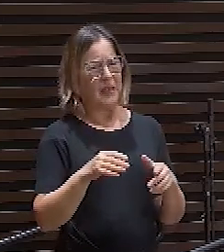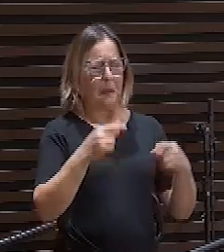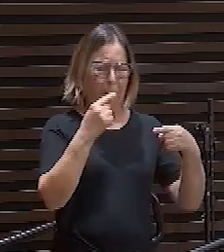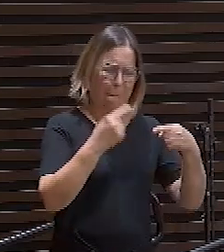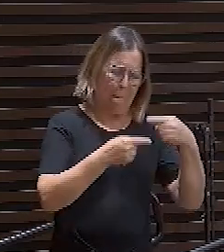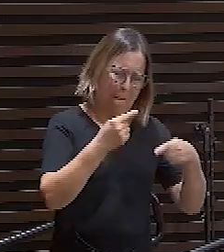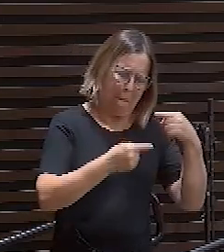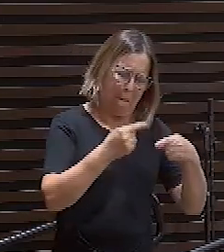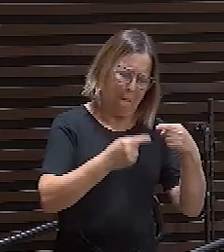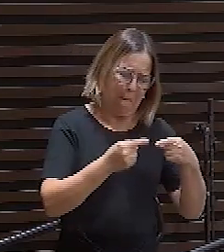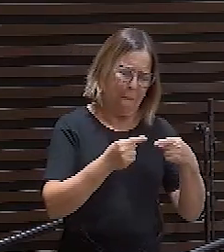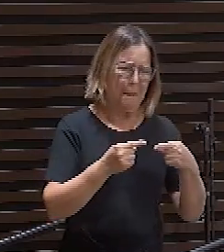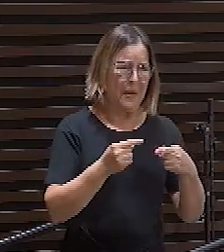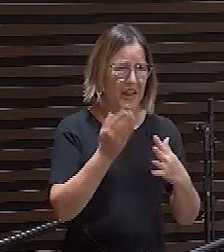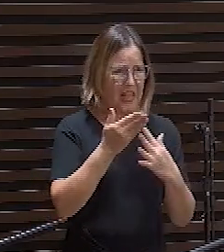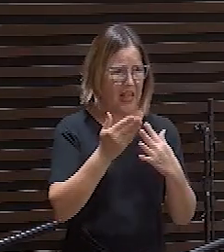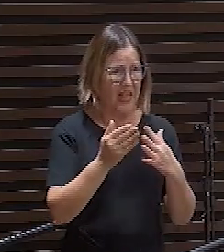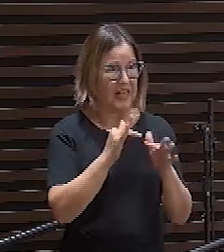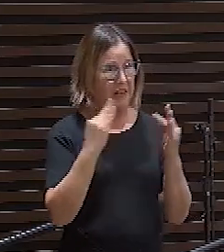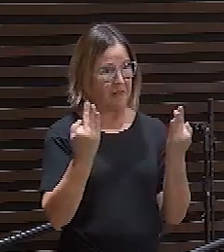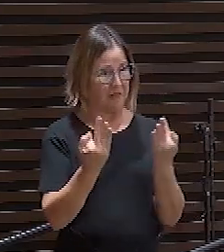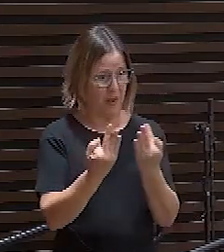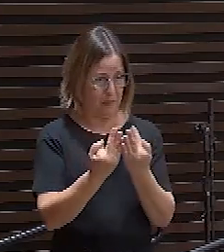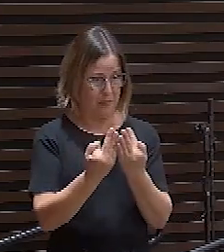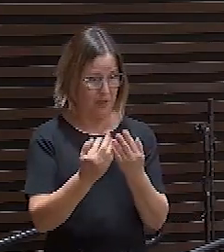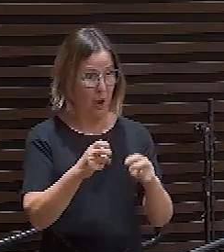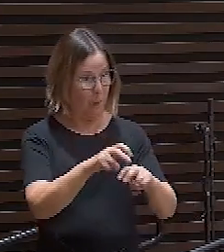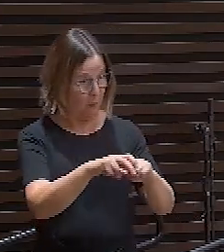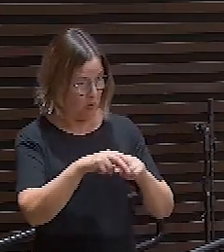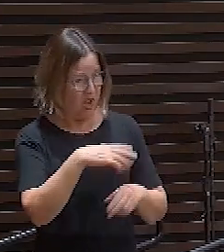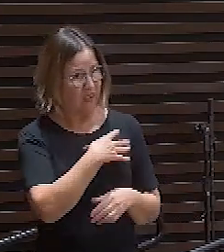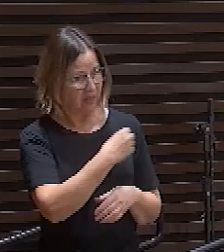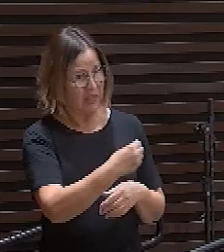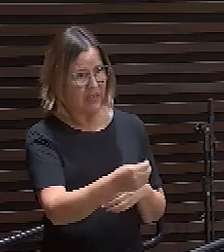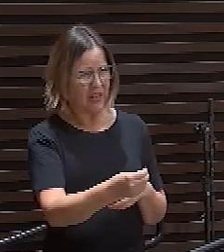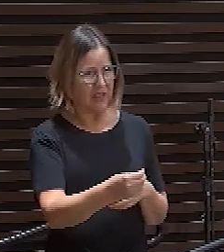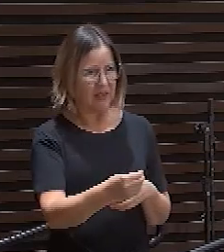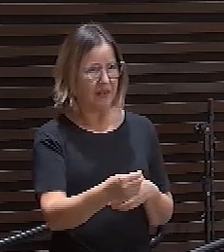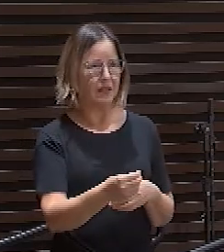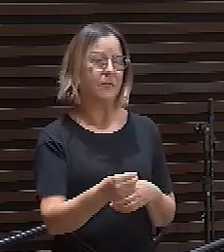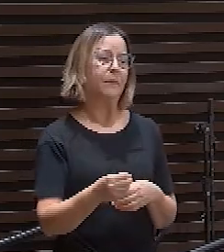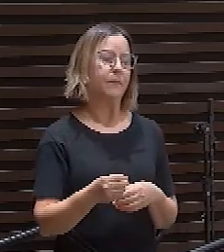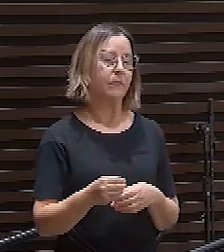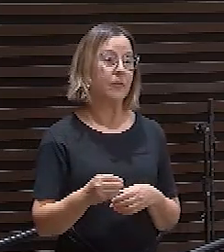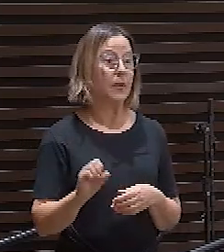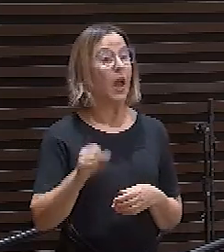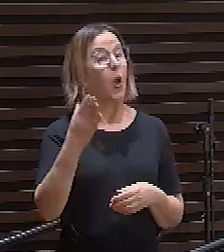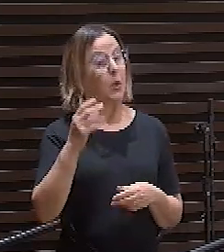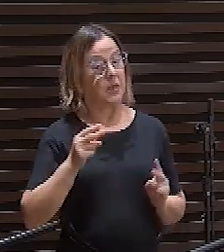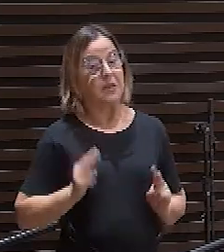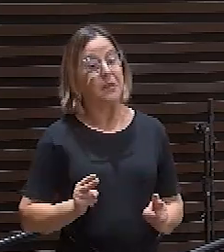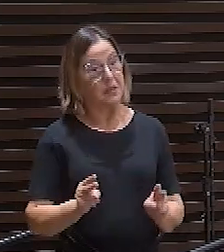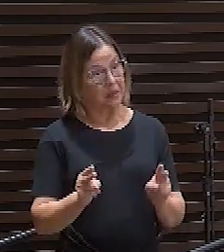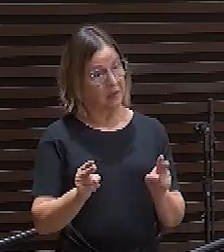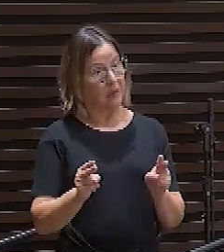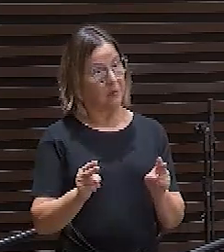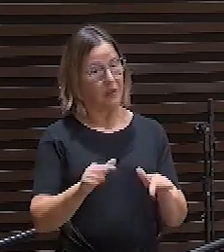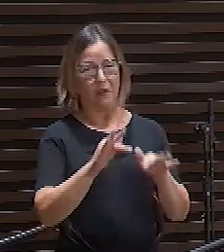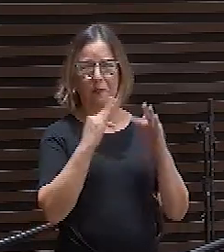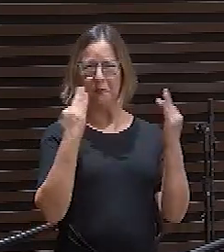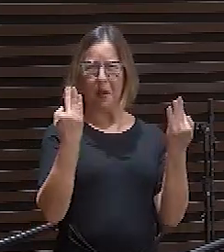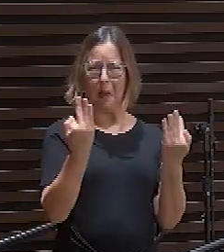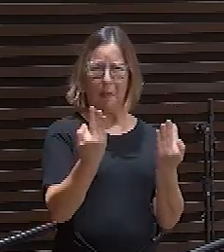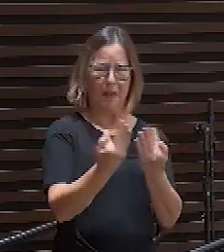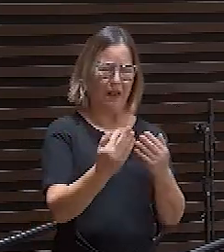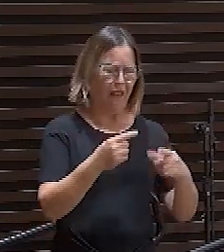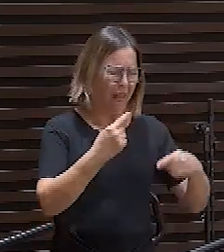até um romper da família por conta da herança. Está acontecendo muito isso, né? Família que discute,